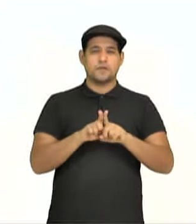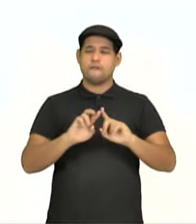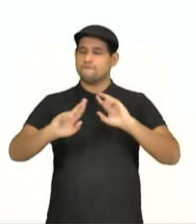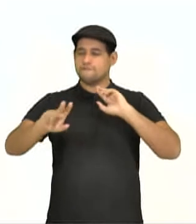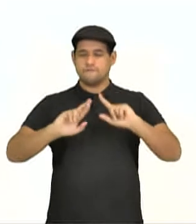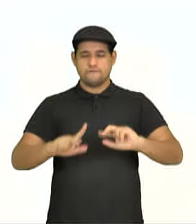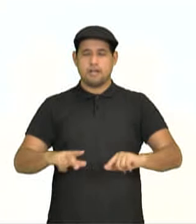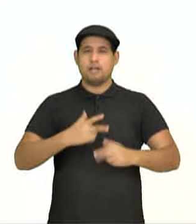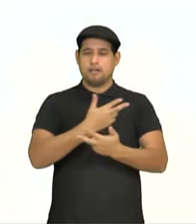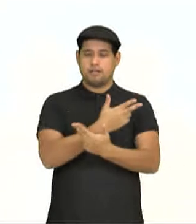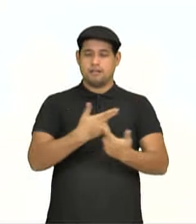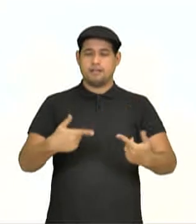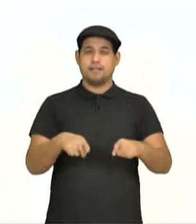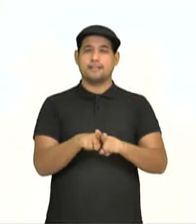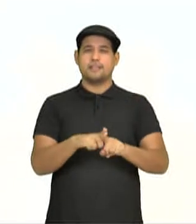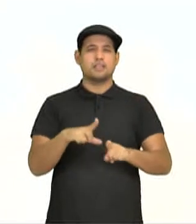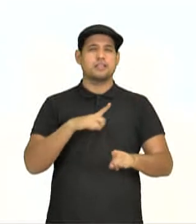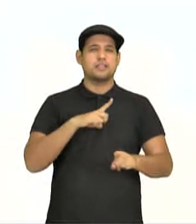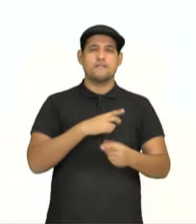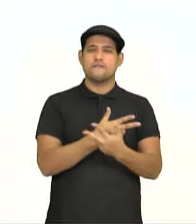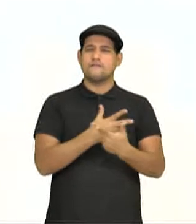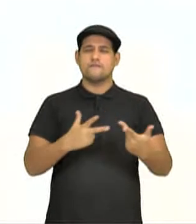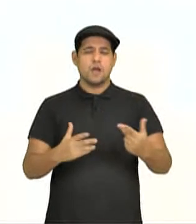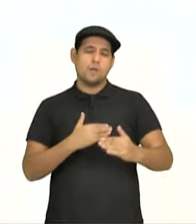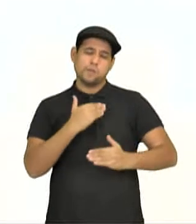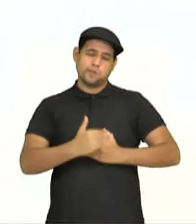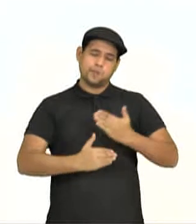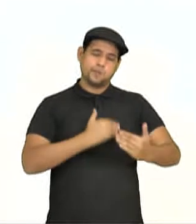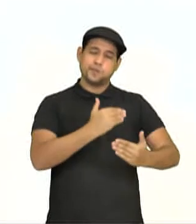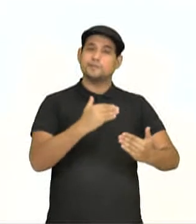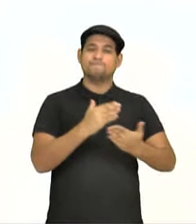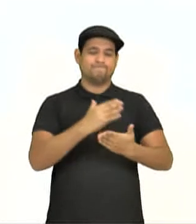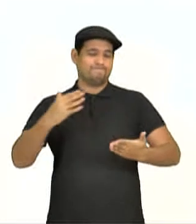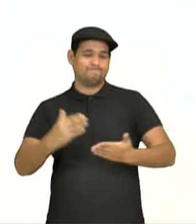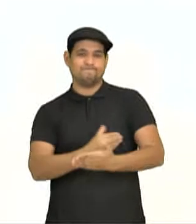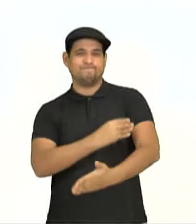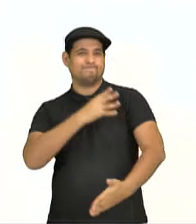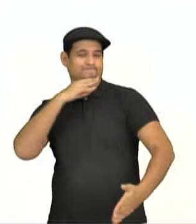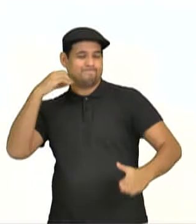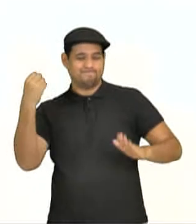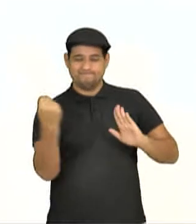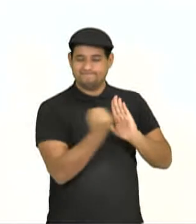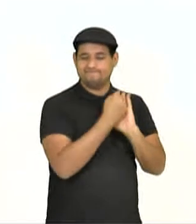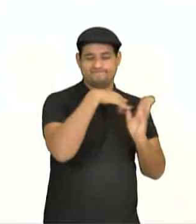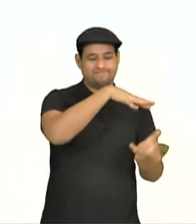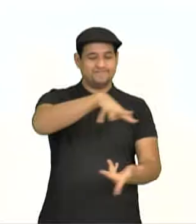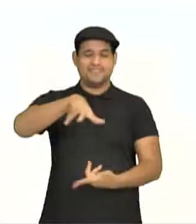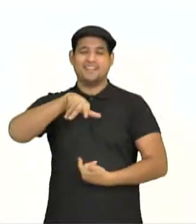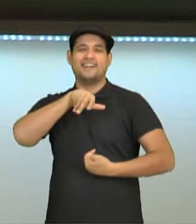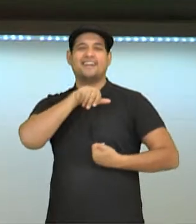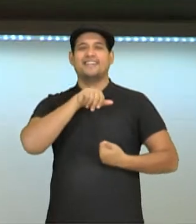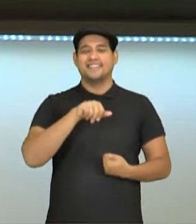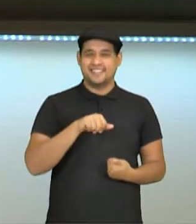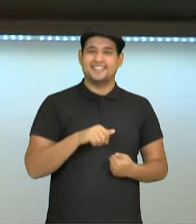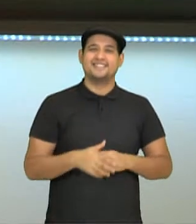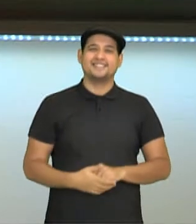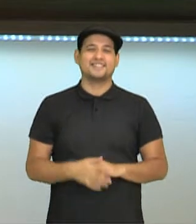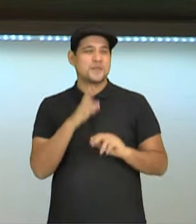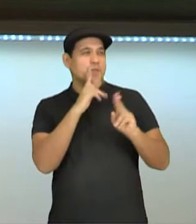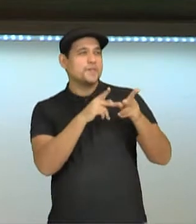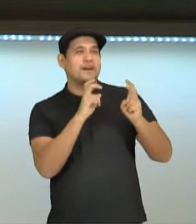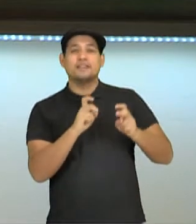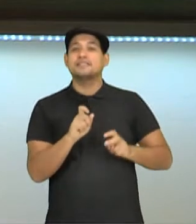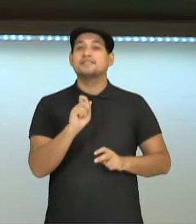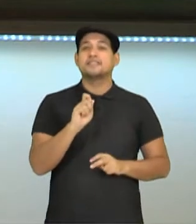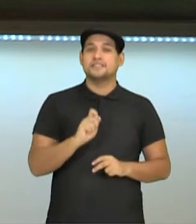variada, que atravessou muitas fases e conquistou reconhecimento ao redor do mundo. Então, observa,